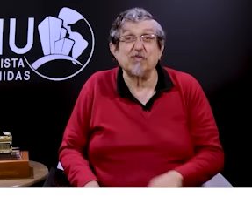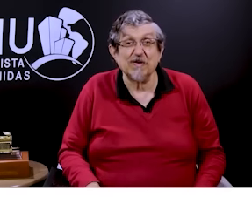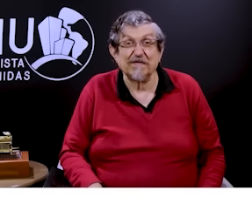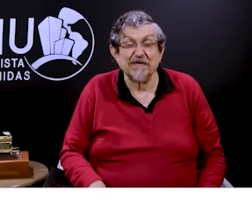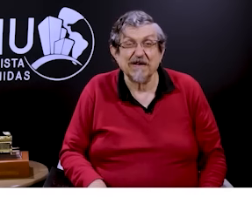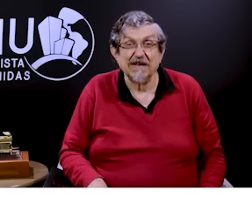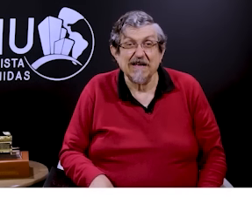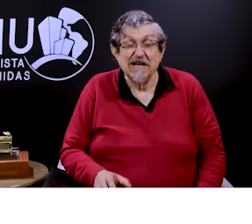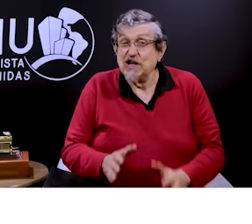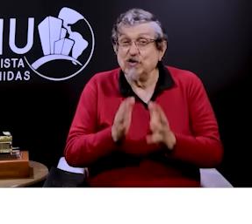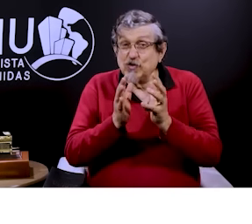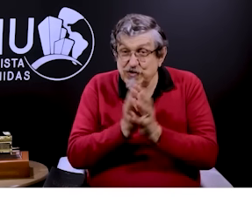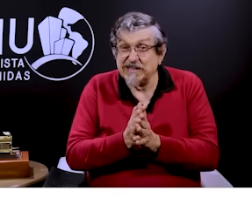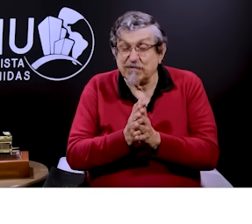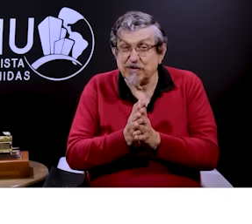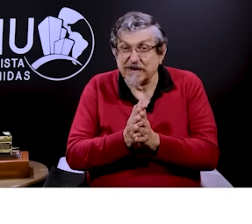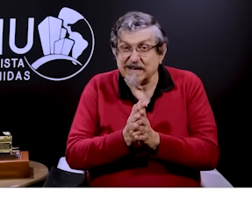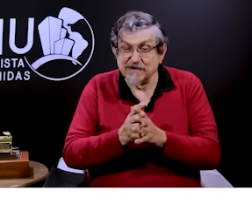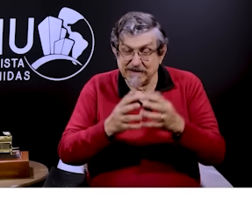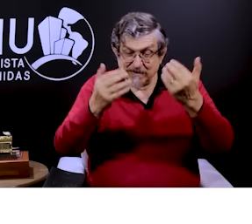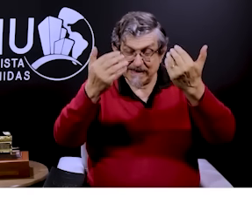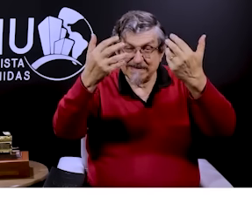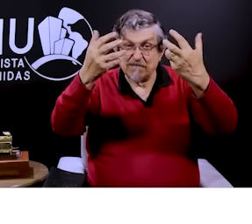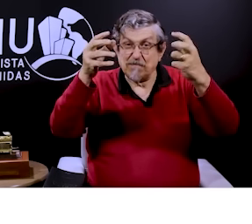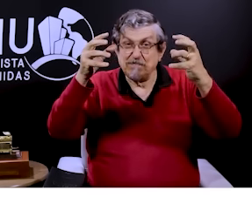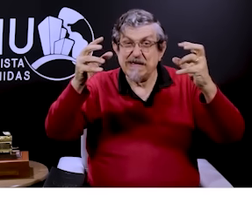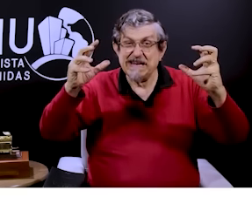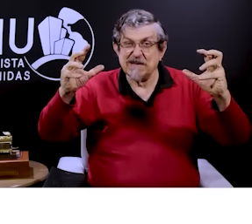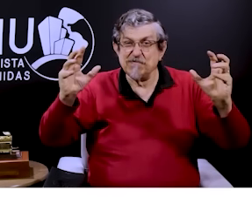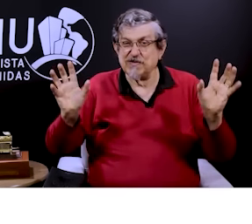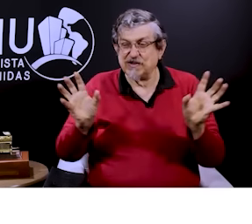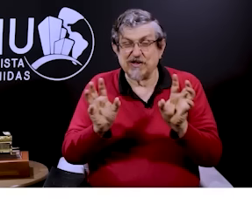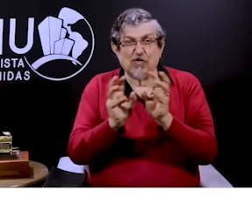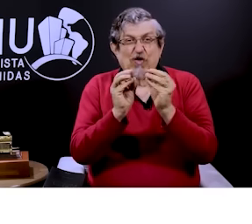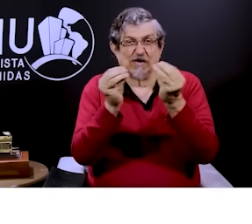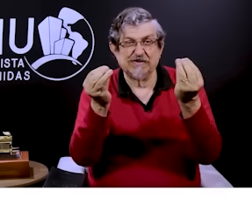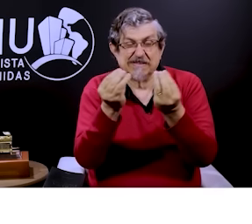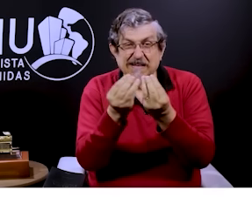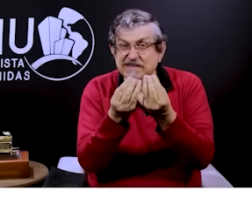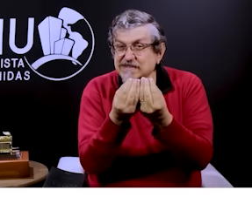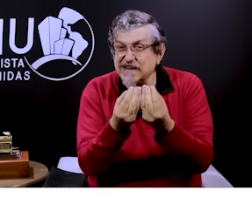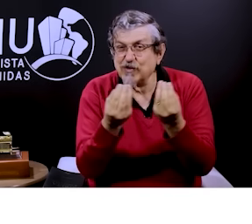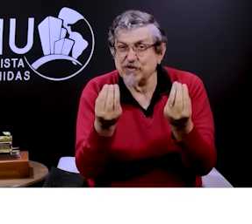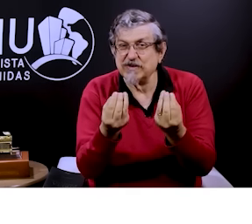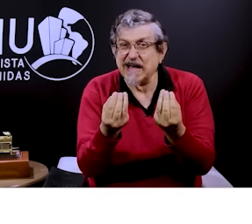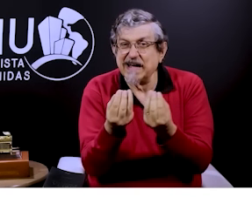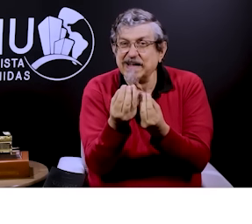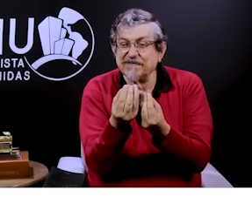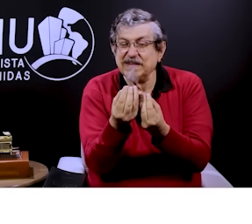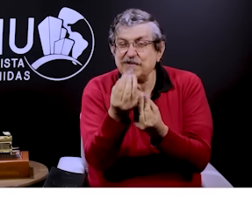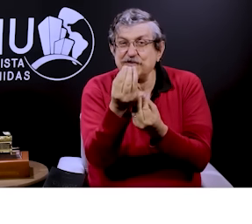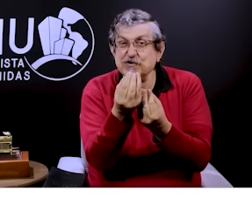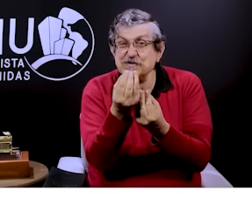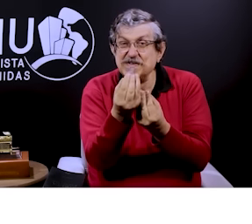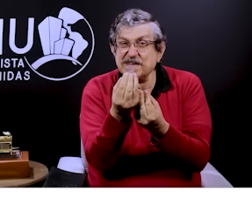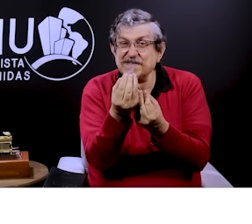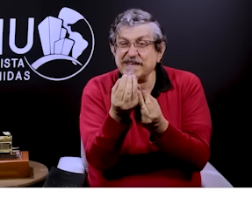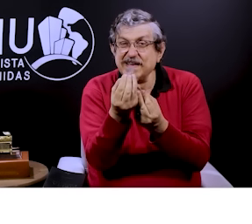yon kipur do dia da Purificação então nessa pirâmide teológica extraordinária